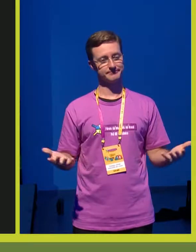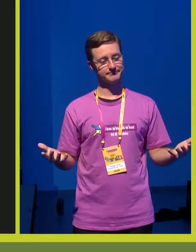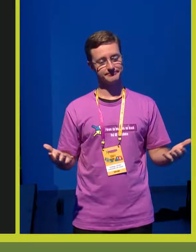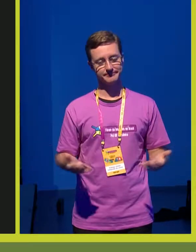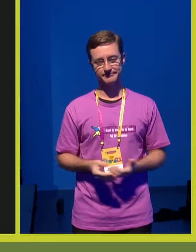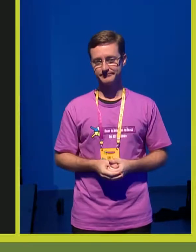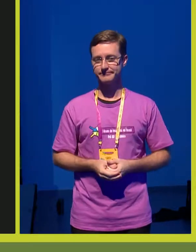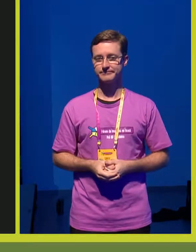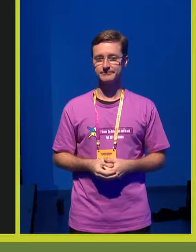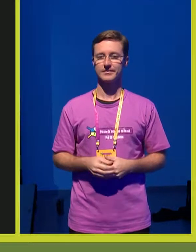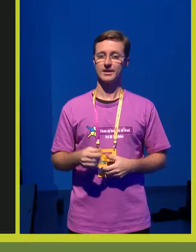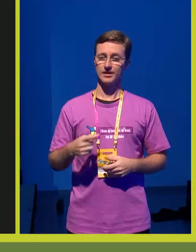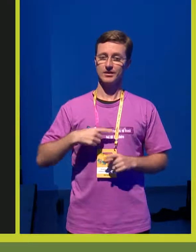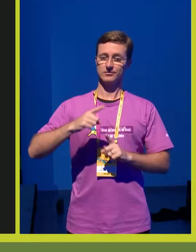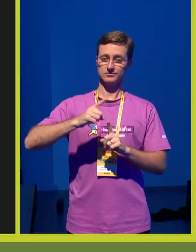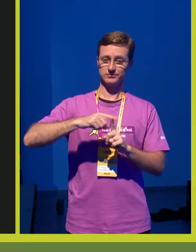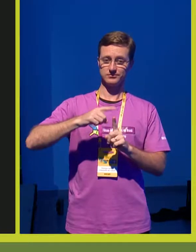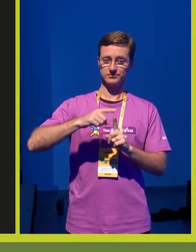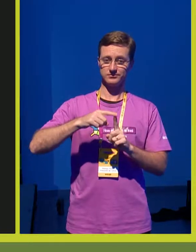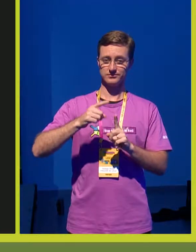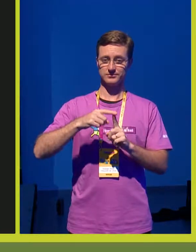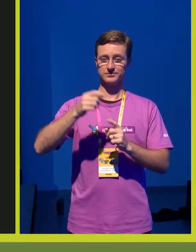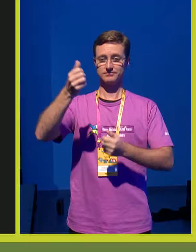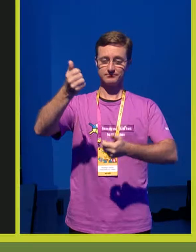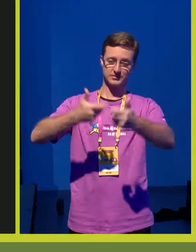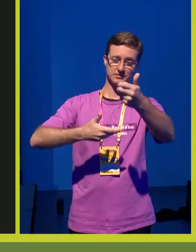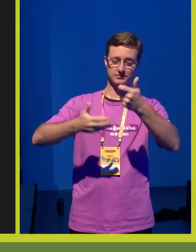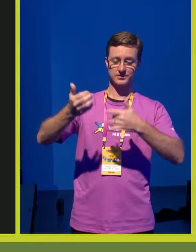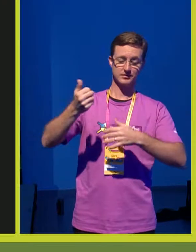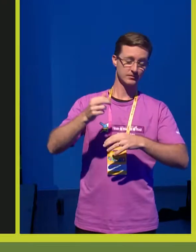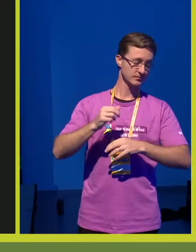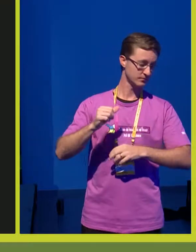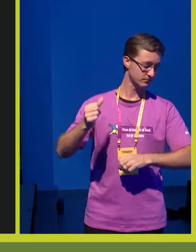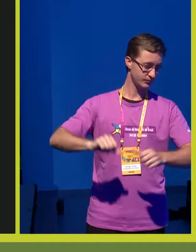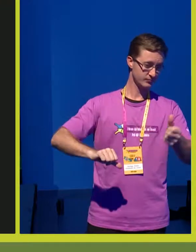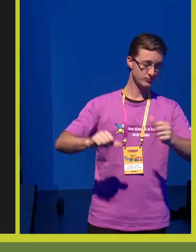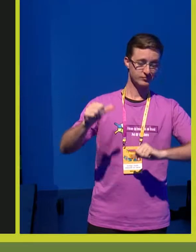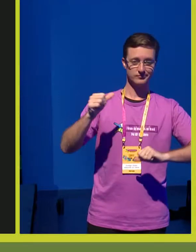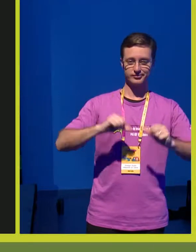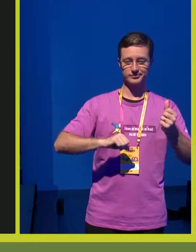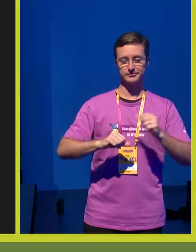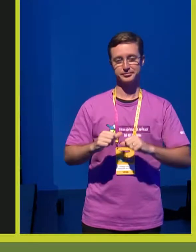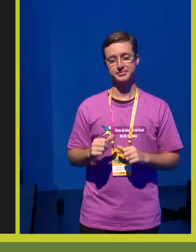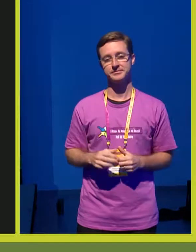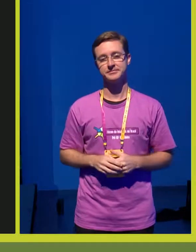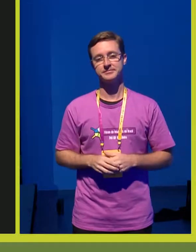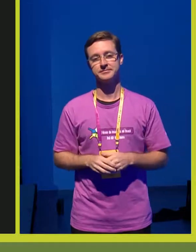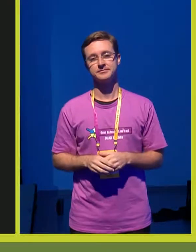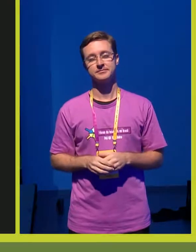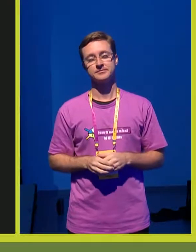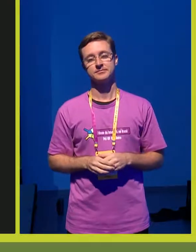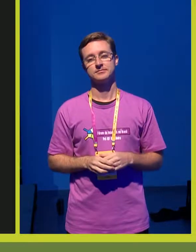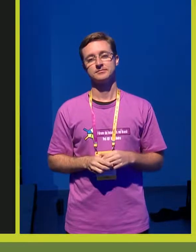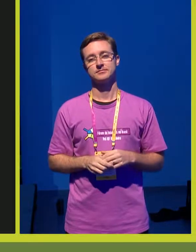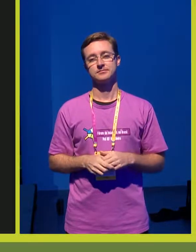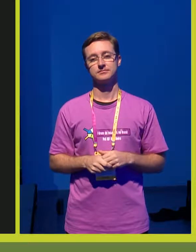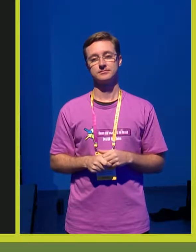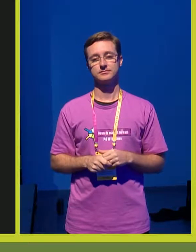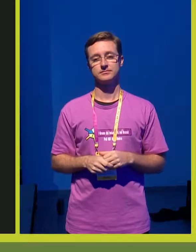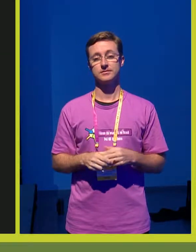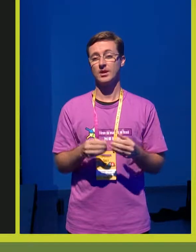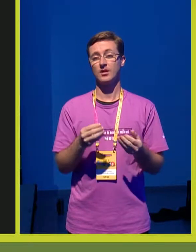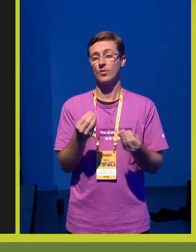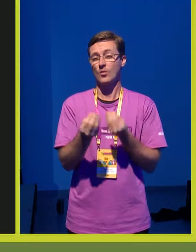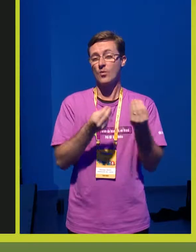um tipo de relato pior que o outro sobre o que acontece quando alguém nega esse acesso e aí